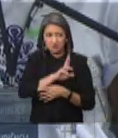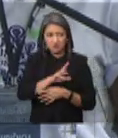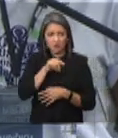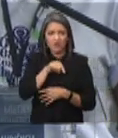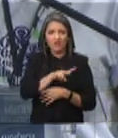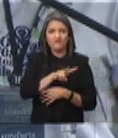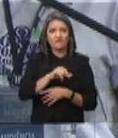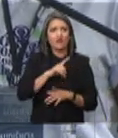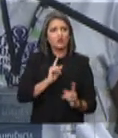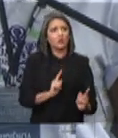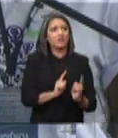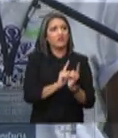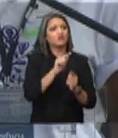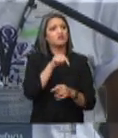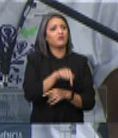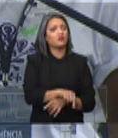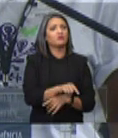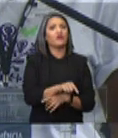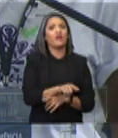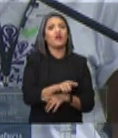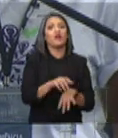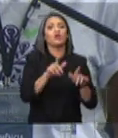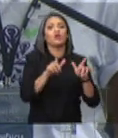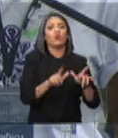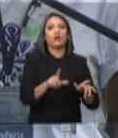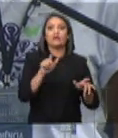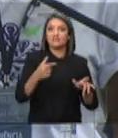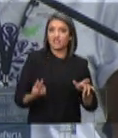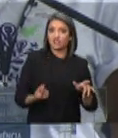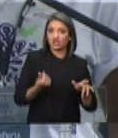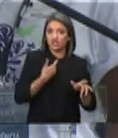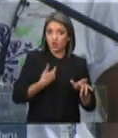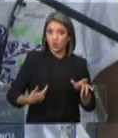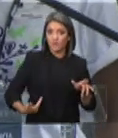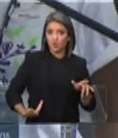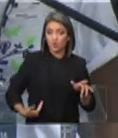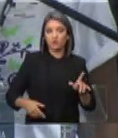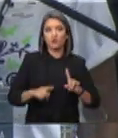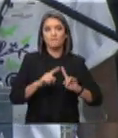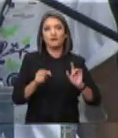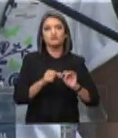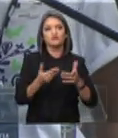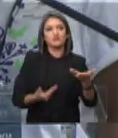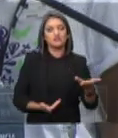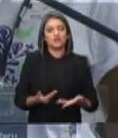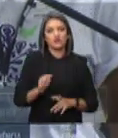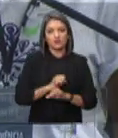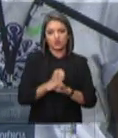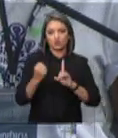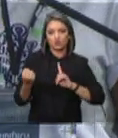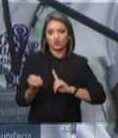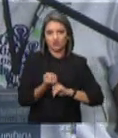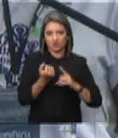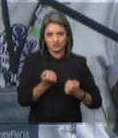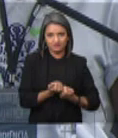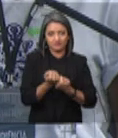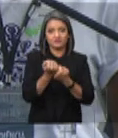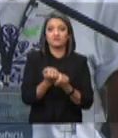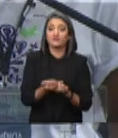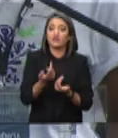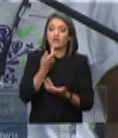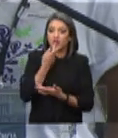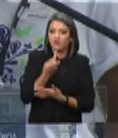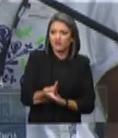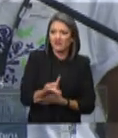atendidas e atendidos em situações financiadas com dinheiro público para prestação de serviços sócio assistenciais que trazem